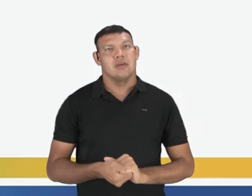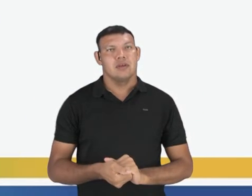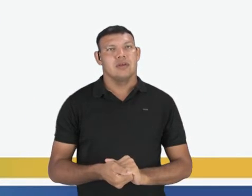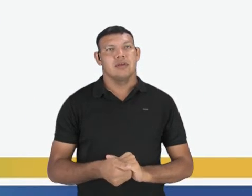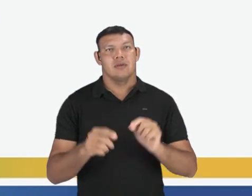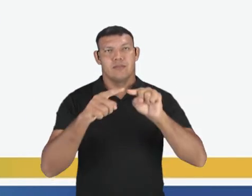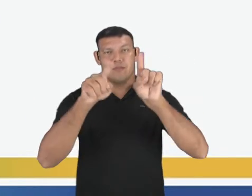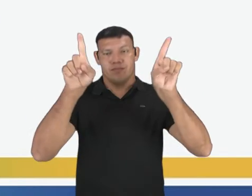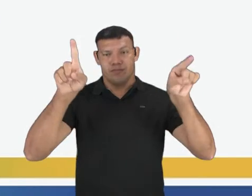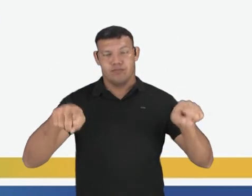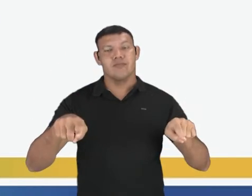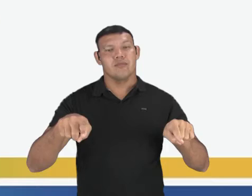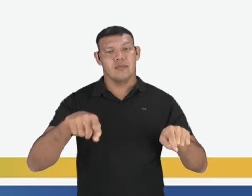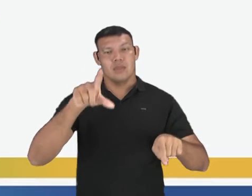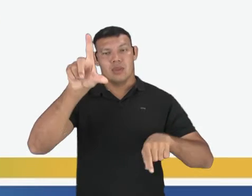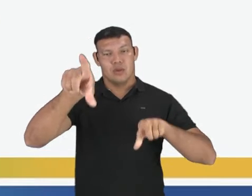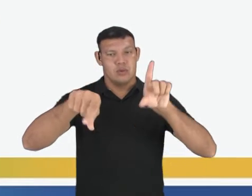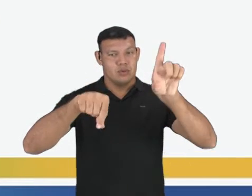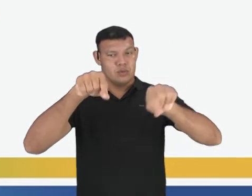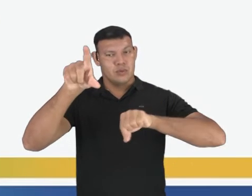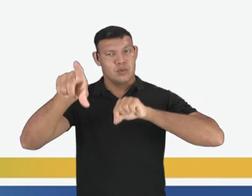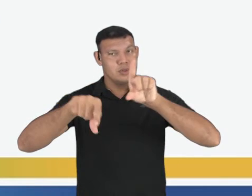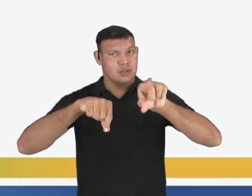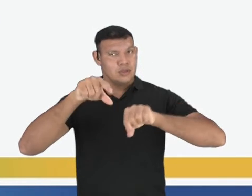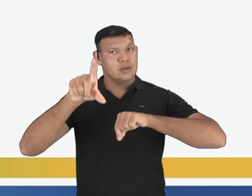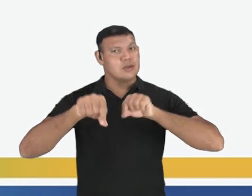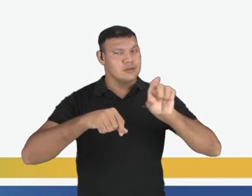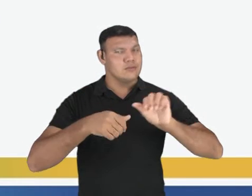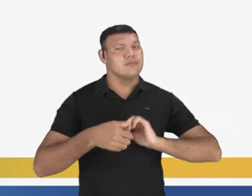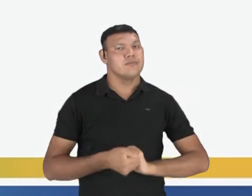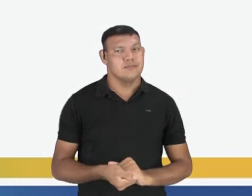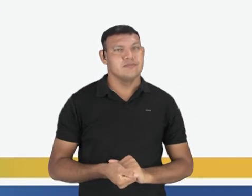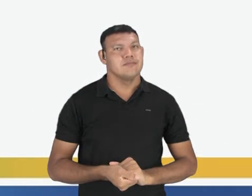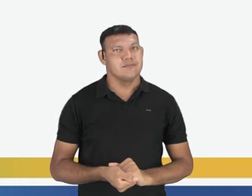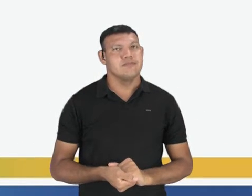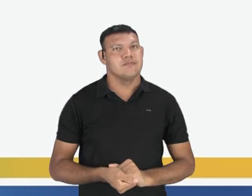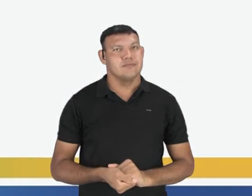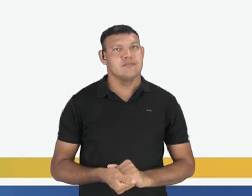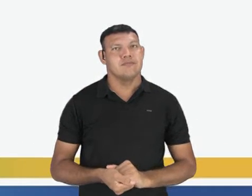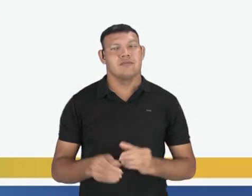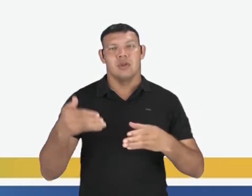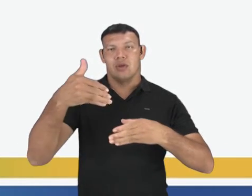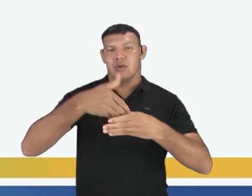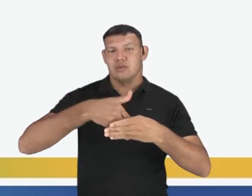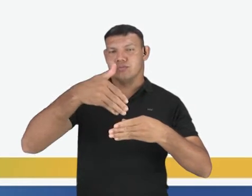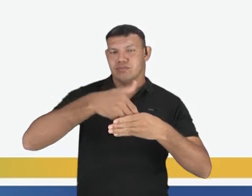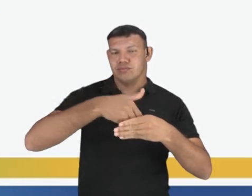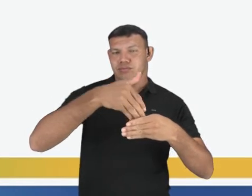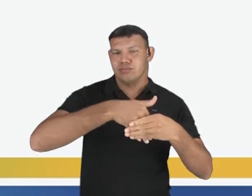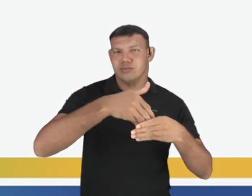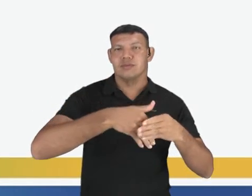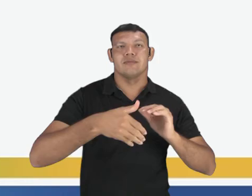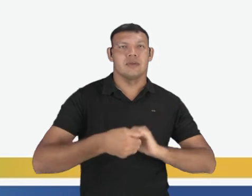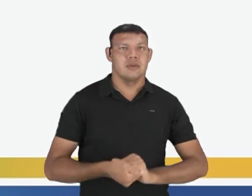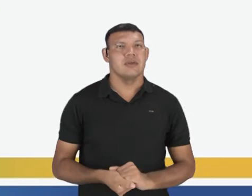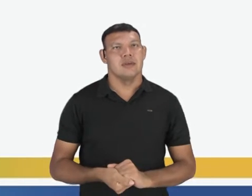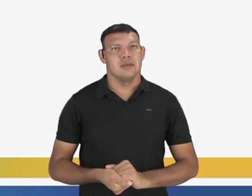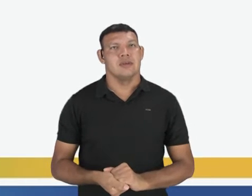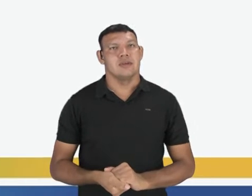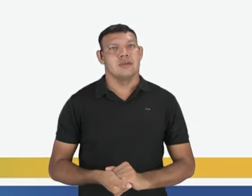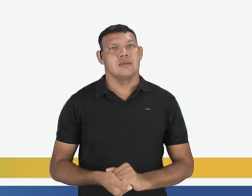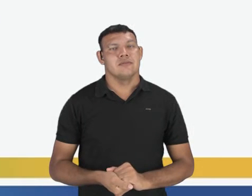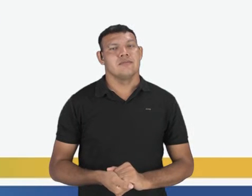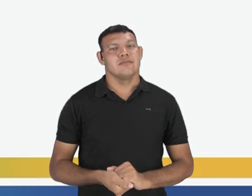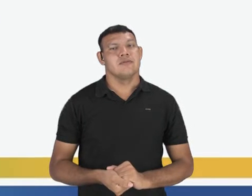funcionários eleitos, né? Funcionários eleitos, é que a gente vai entrar na questão das eleições, né? Questão também dos